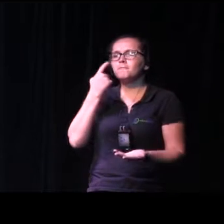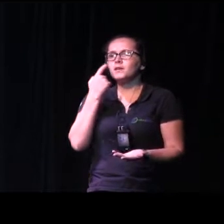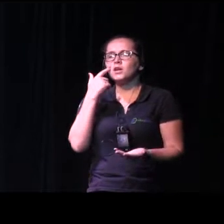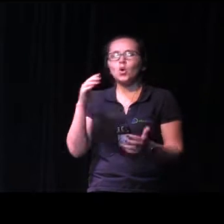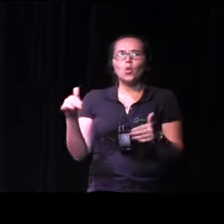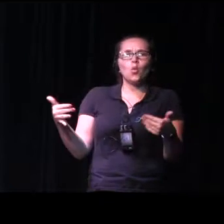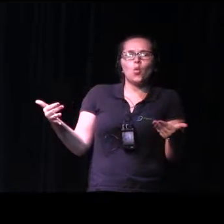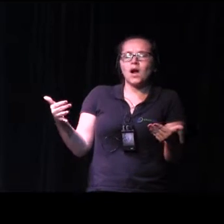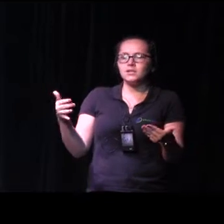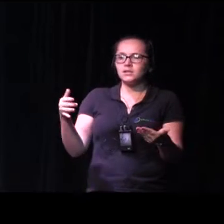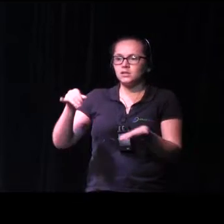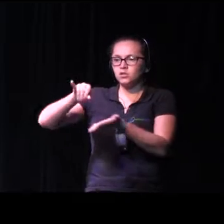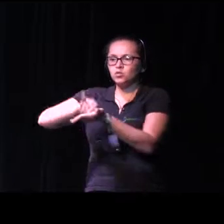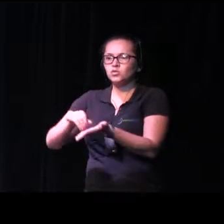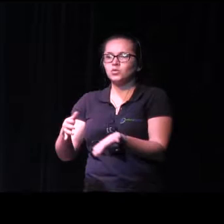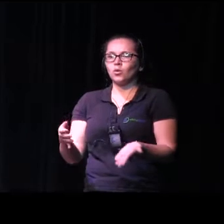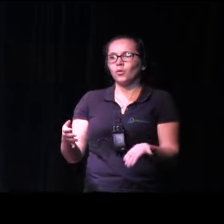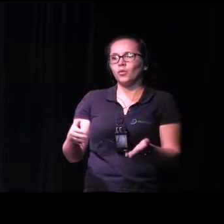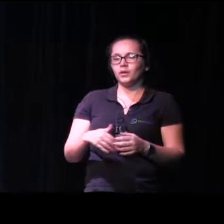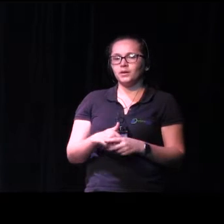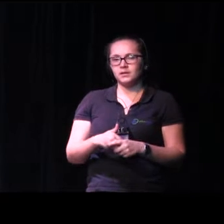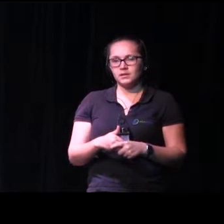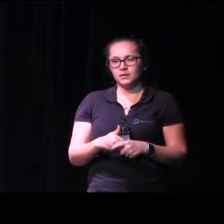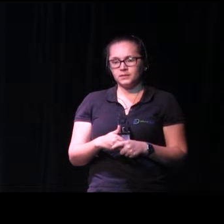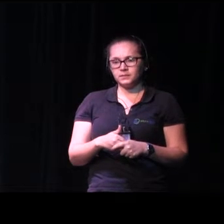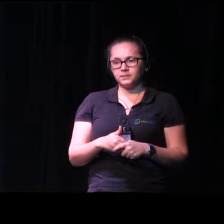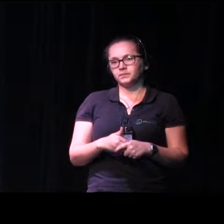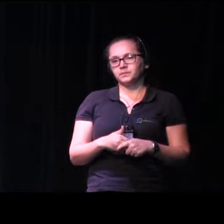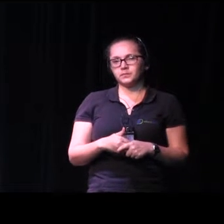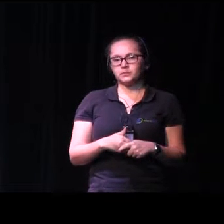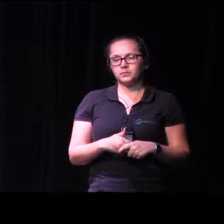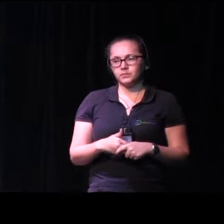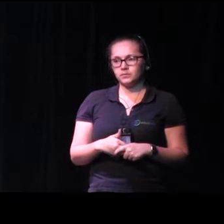procurem detectar quais são as instituições